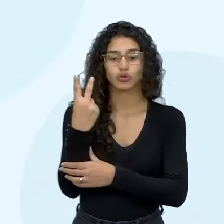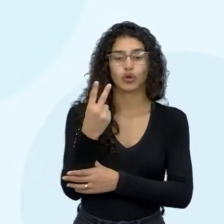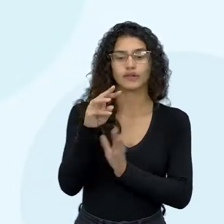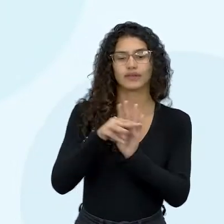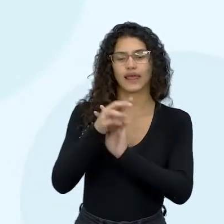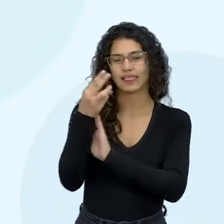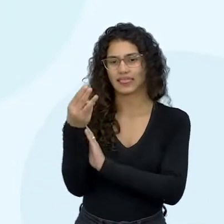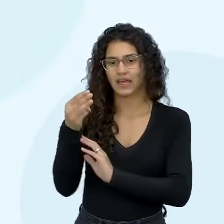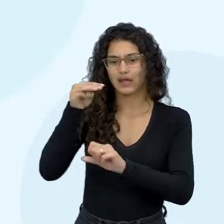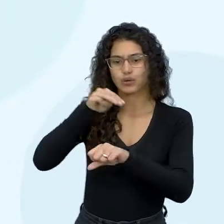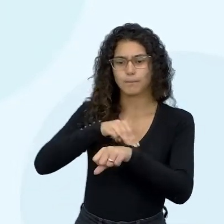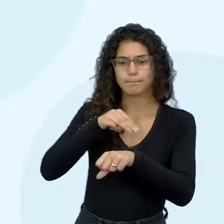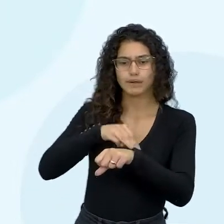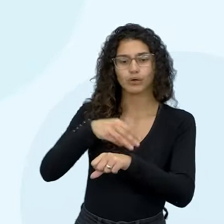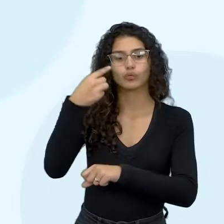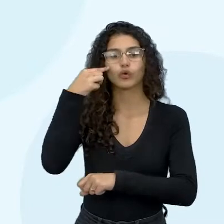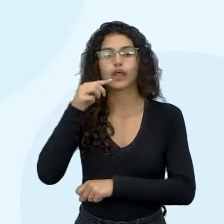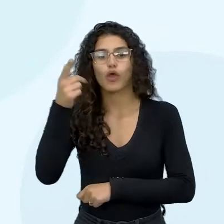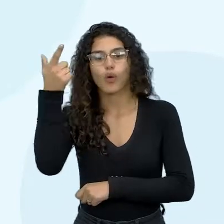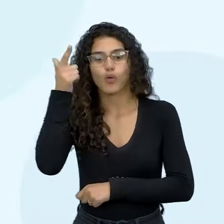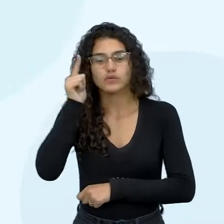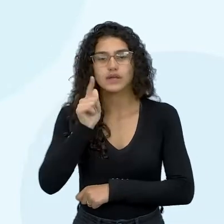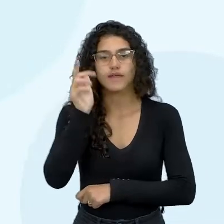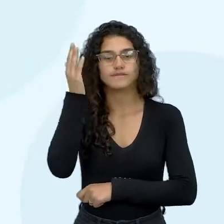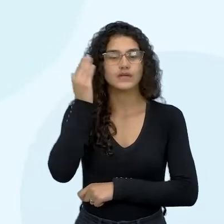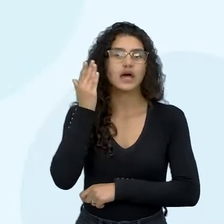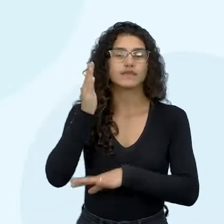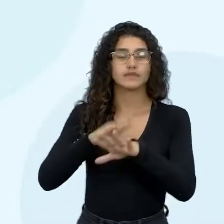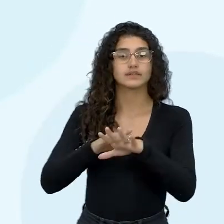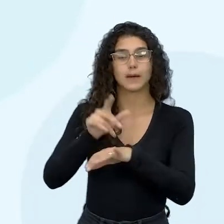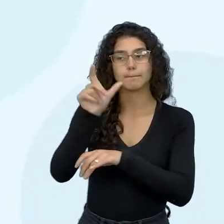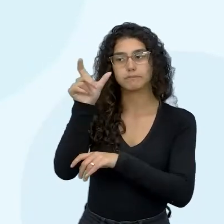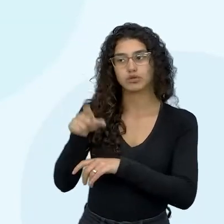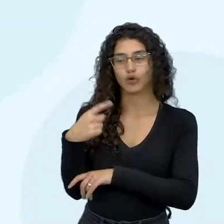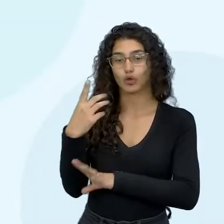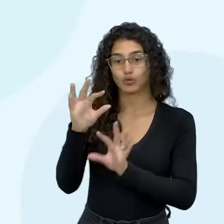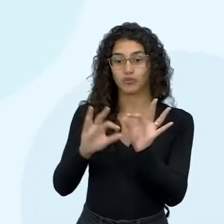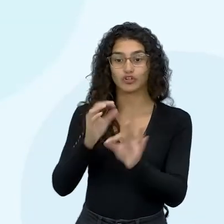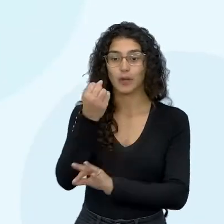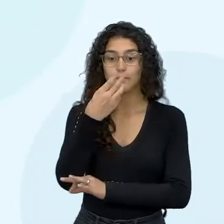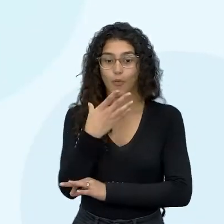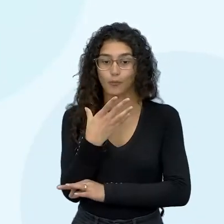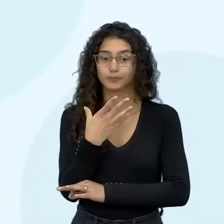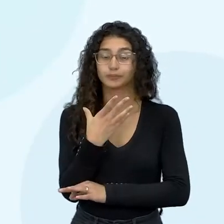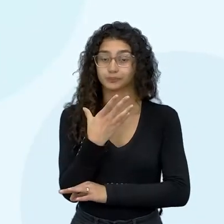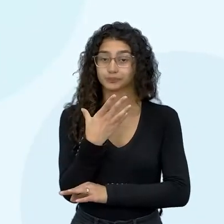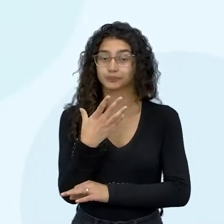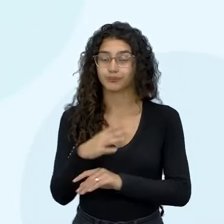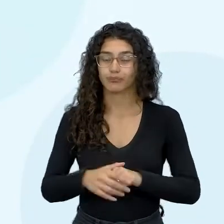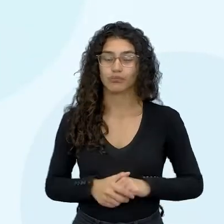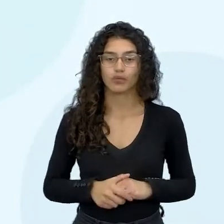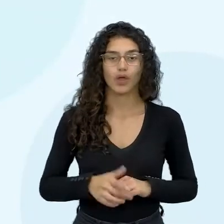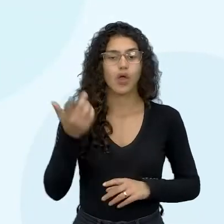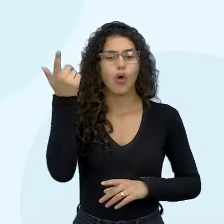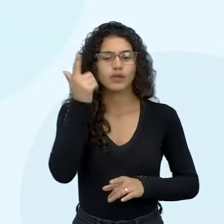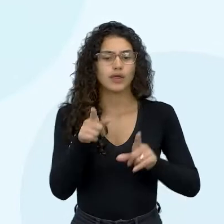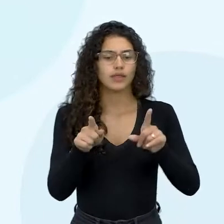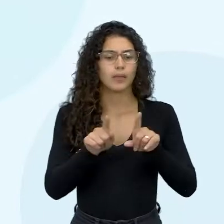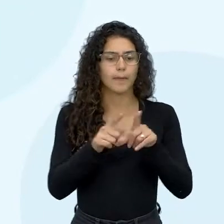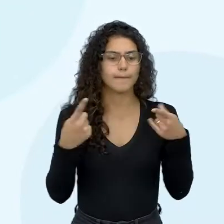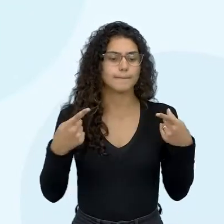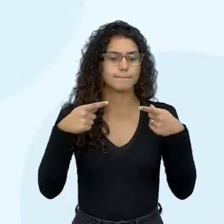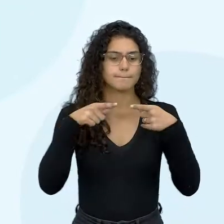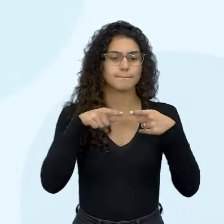minutos com a ideia de conseguir convencer as pessoas que o nosso projeto é bom e, assim, conseguir